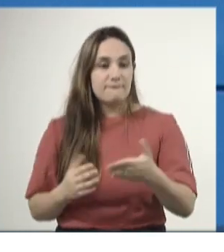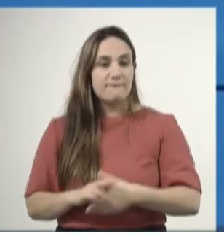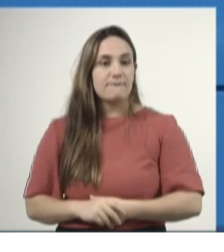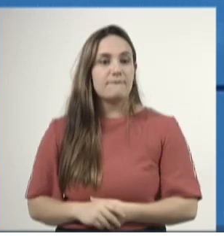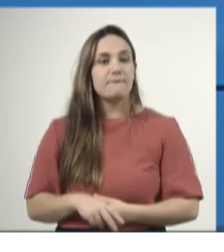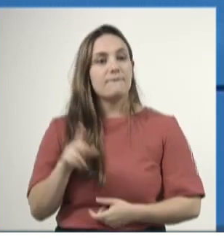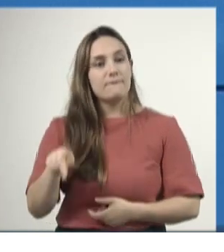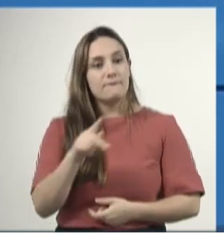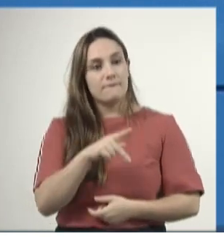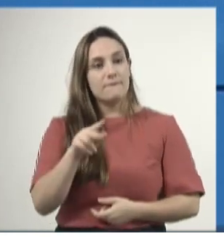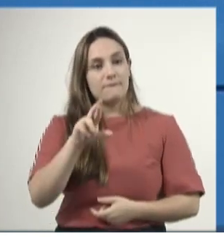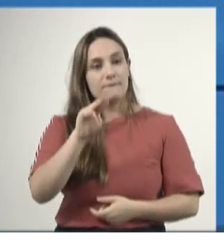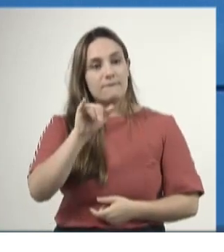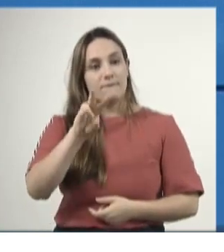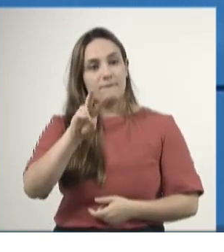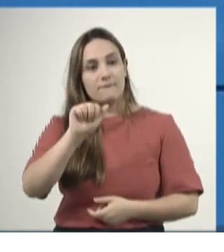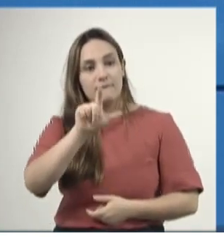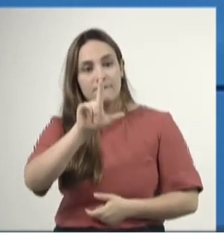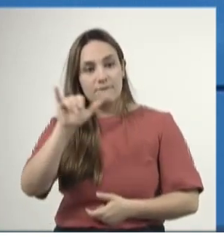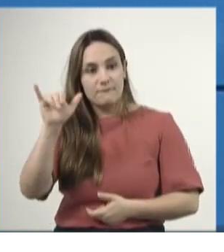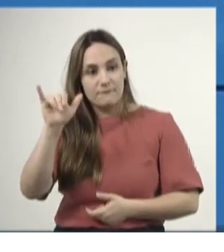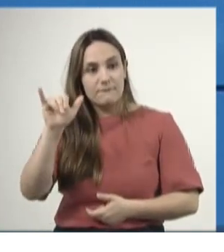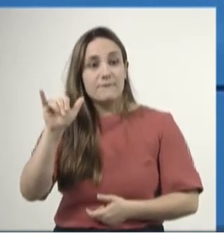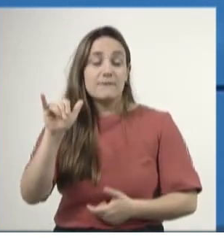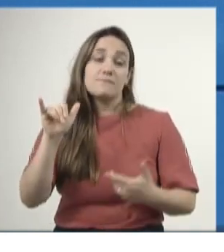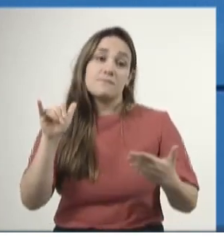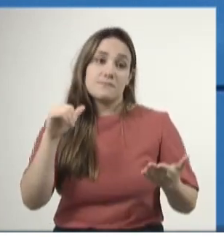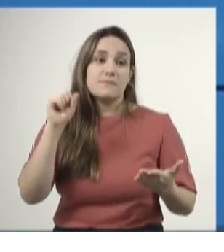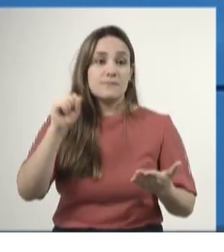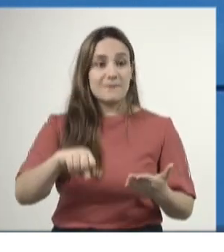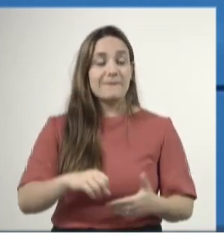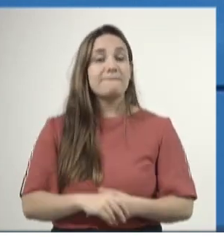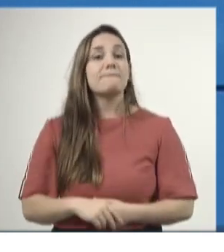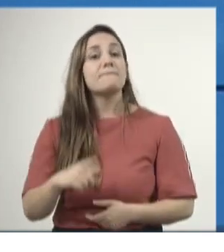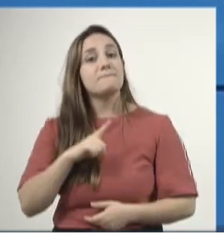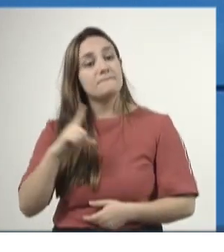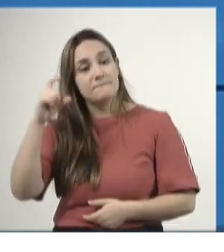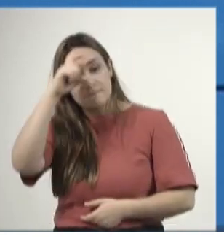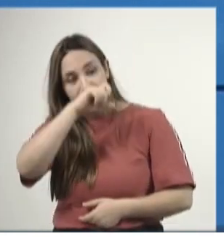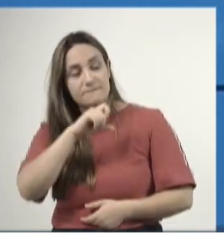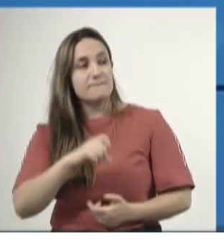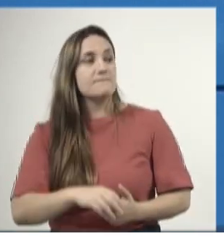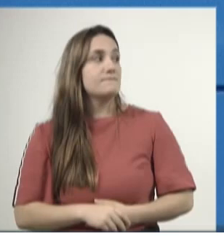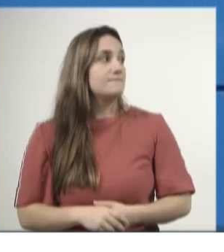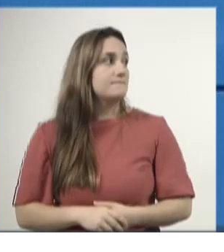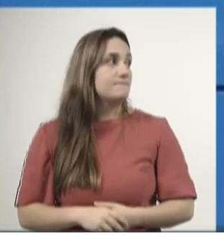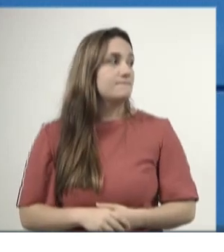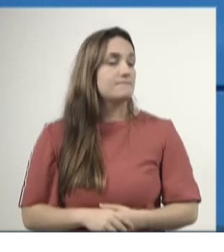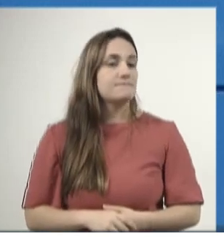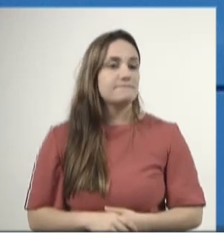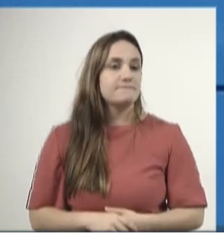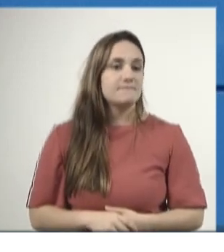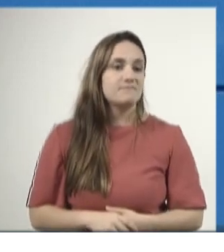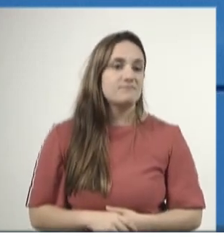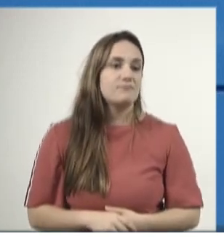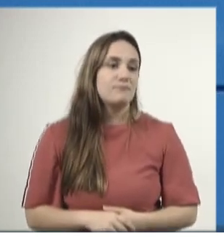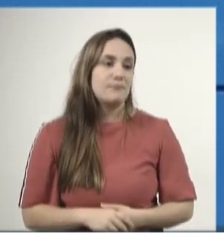Rivali. Essas dificuldades, sem dúvida, elas aparecem. Agora, a